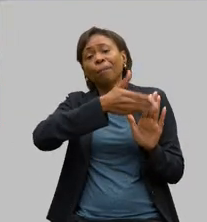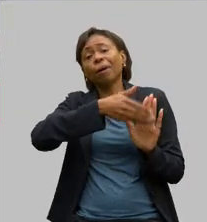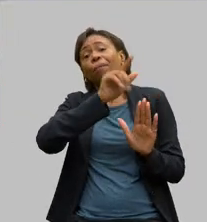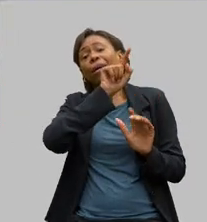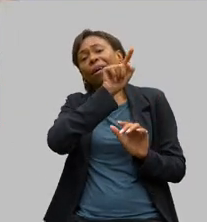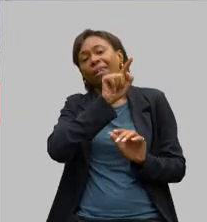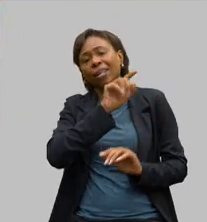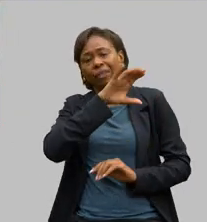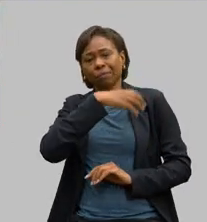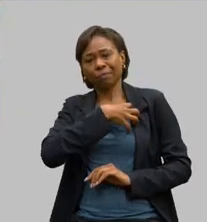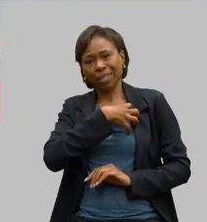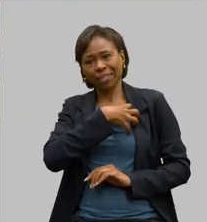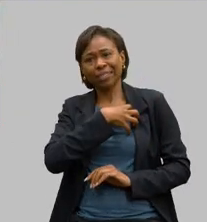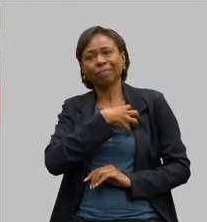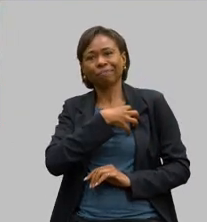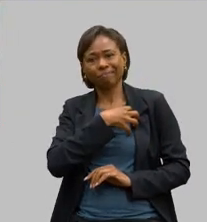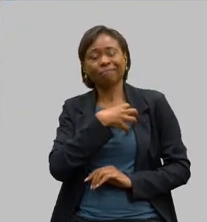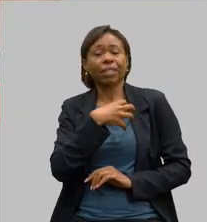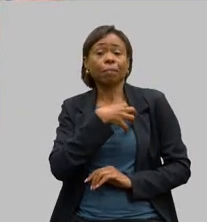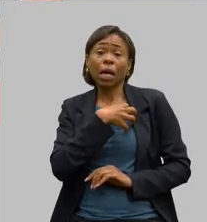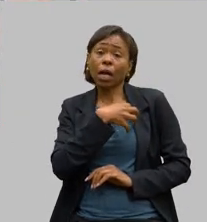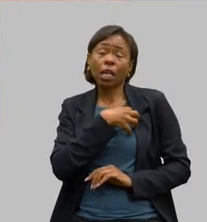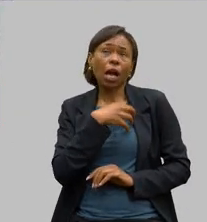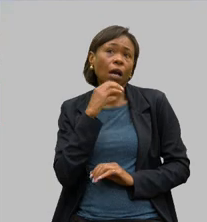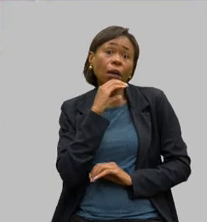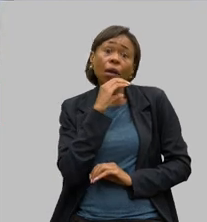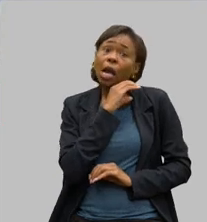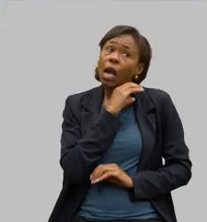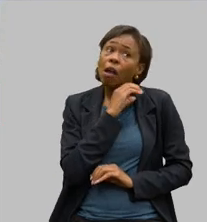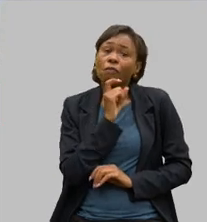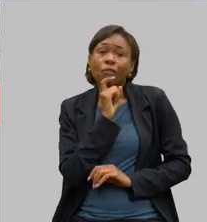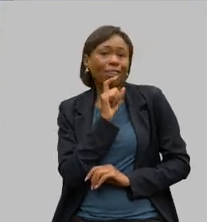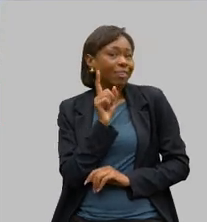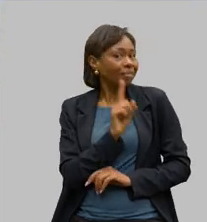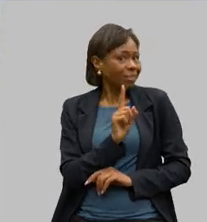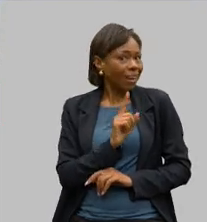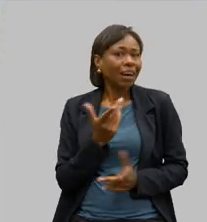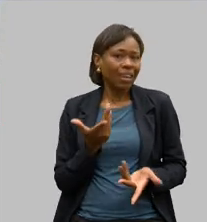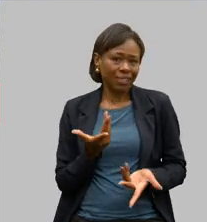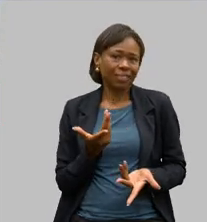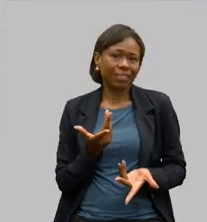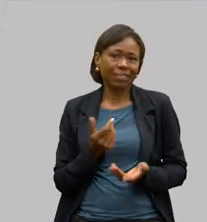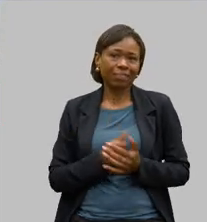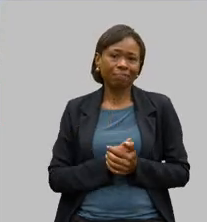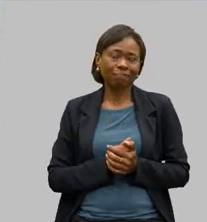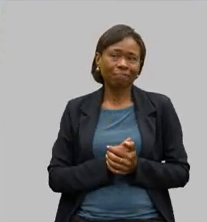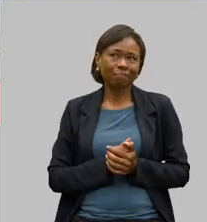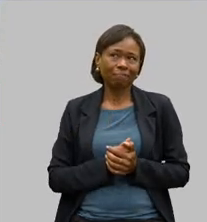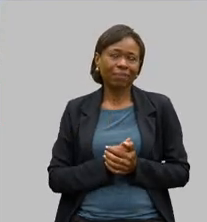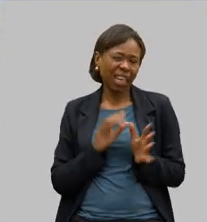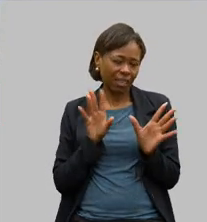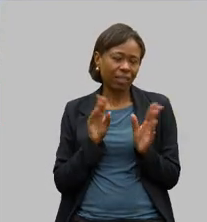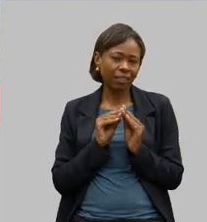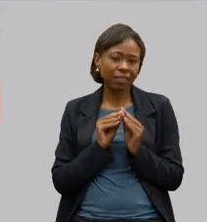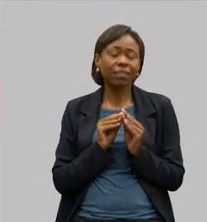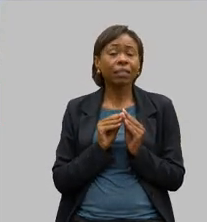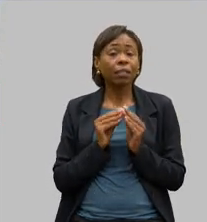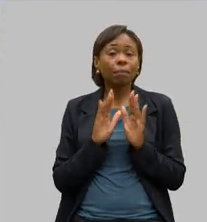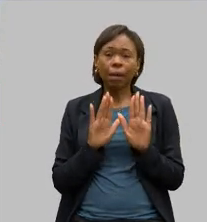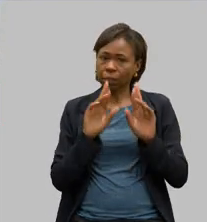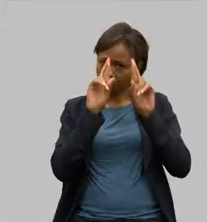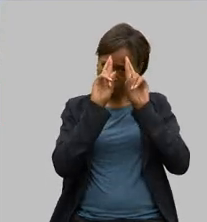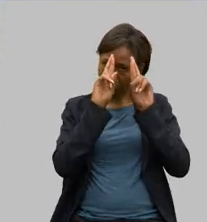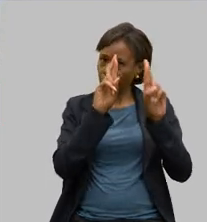porque é um lugar que não tá muito quente nem muito frio todas as análises eu fiz é isso mas com todo respeito à Bahia